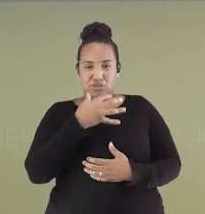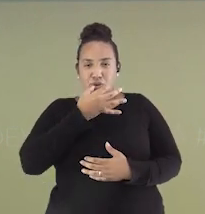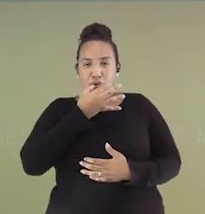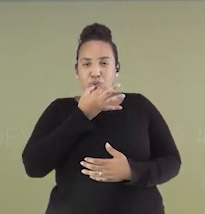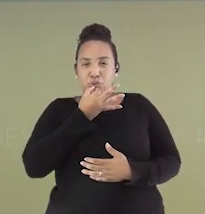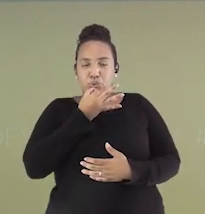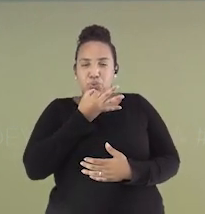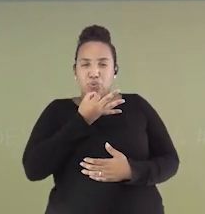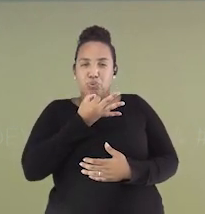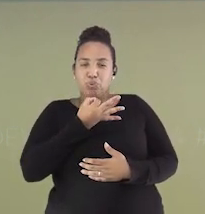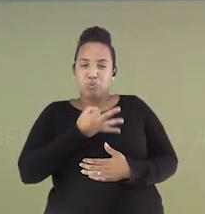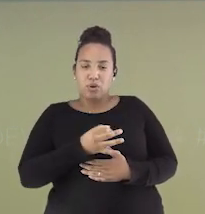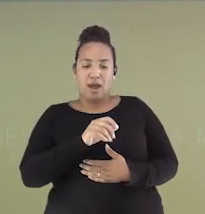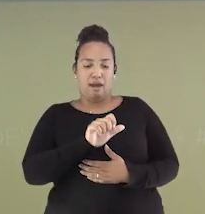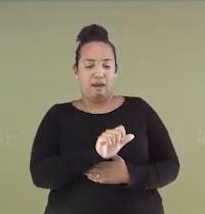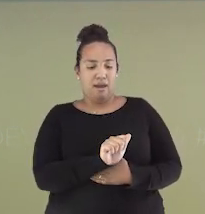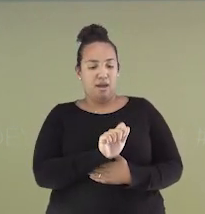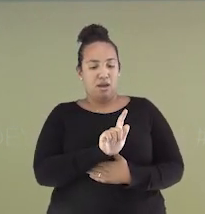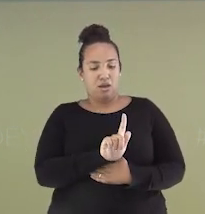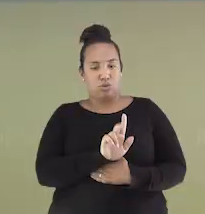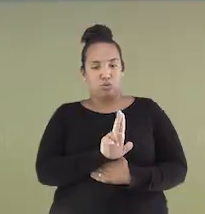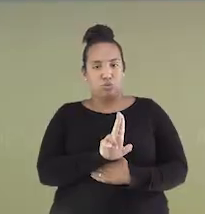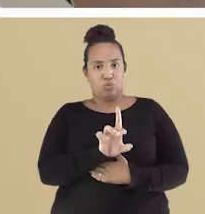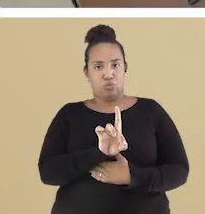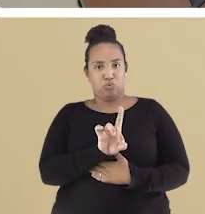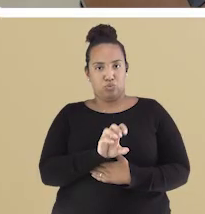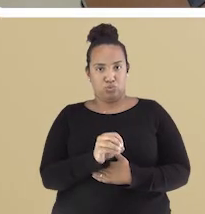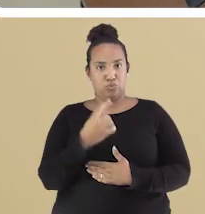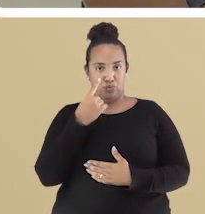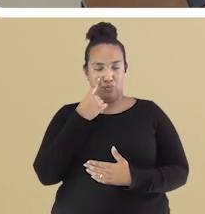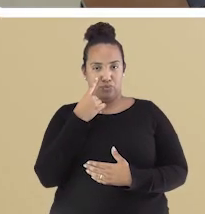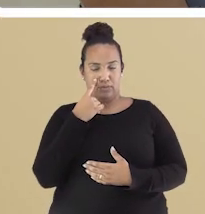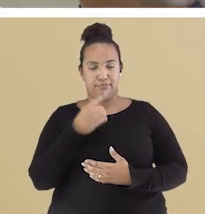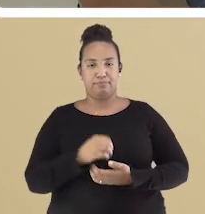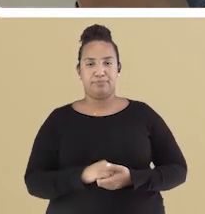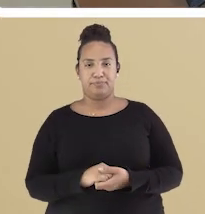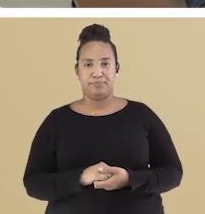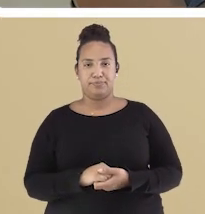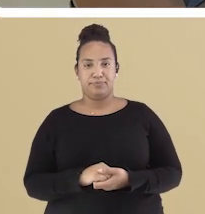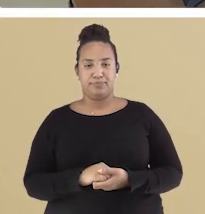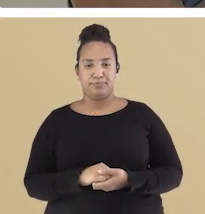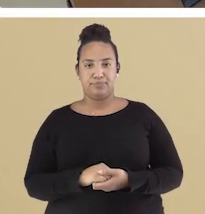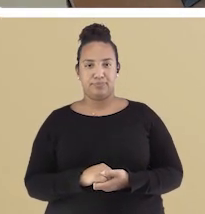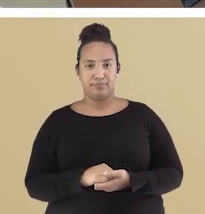ele faz um som bem fino ou seja bem Agudo escuta de novo